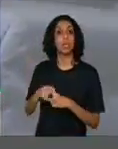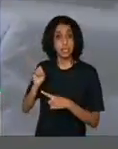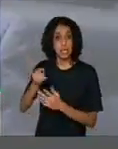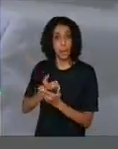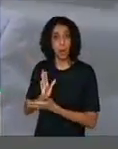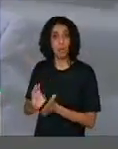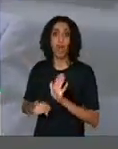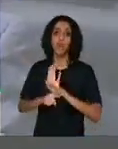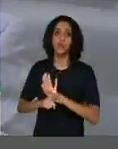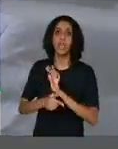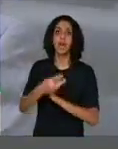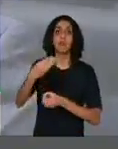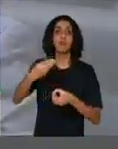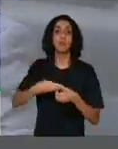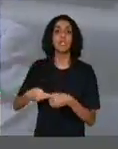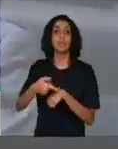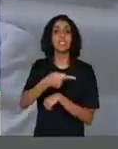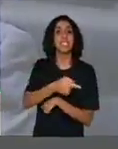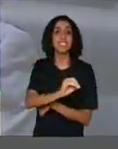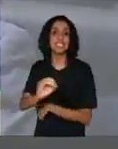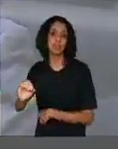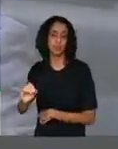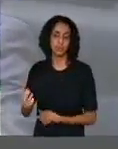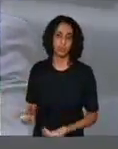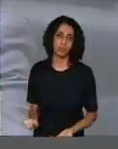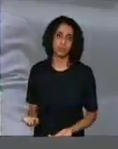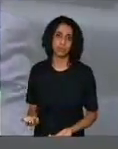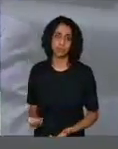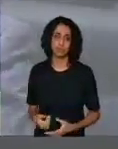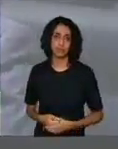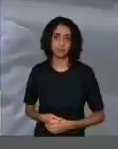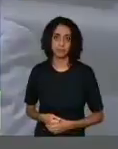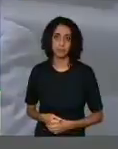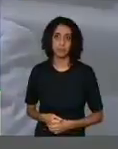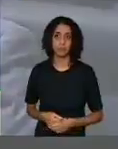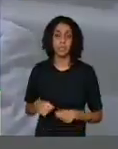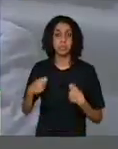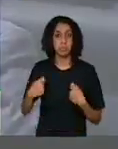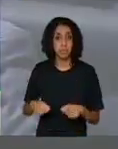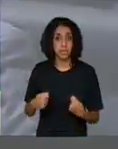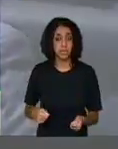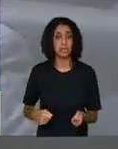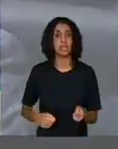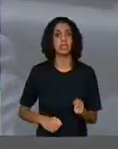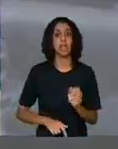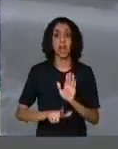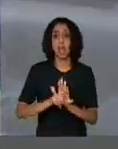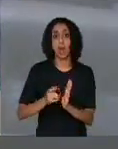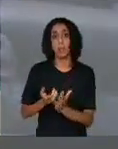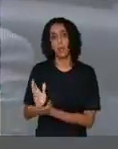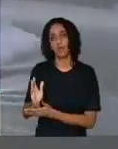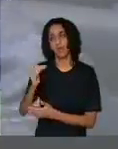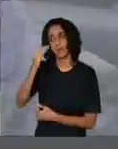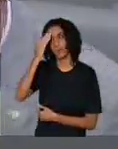700 municípios, que seja feito efetivamente a sanção dessa lei. Muito obrigado.